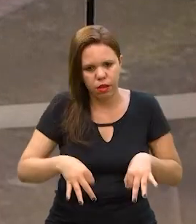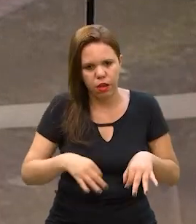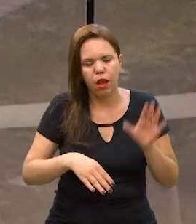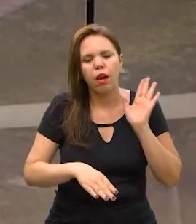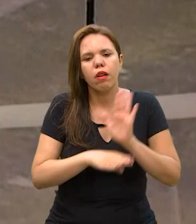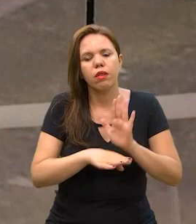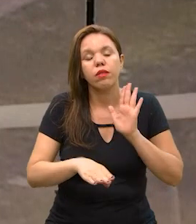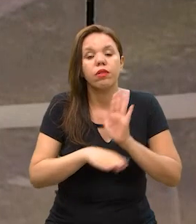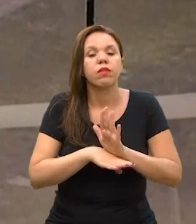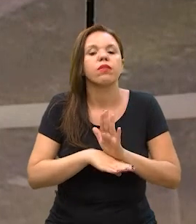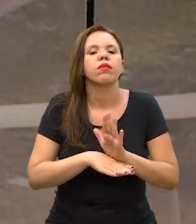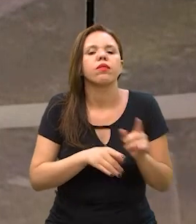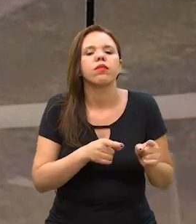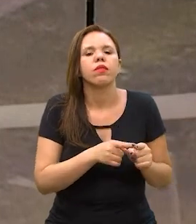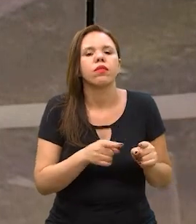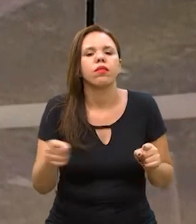ajudar